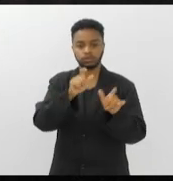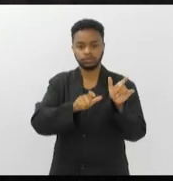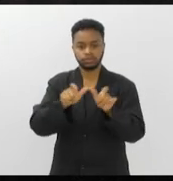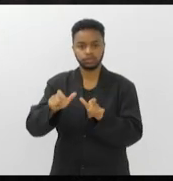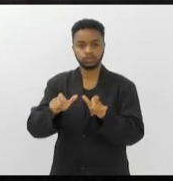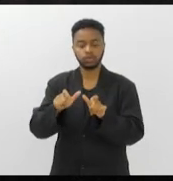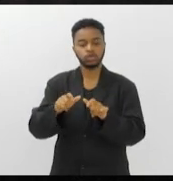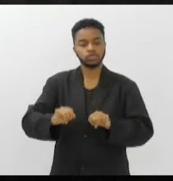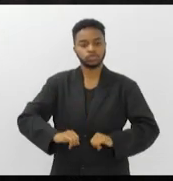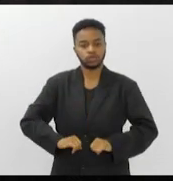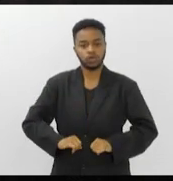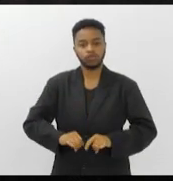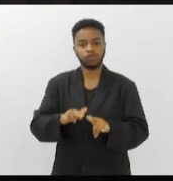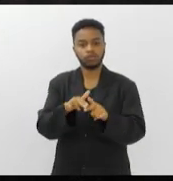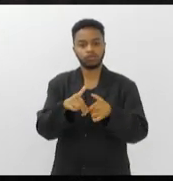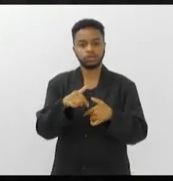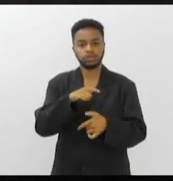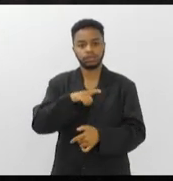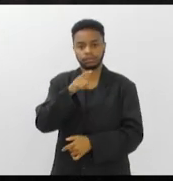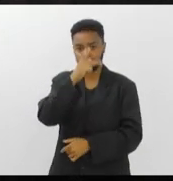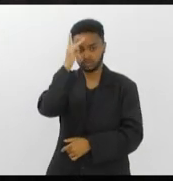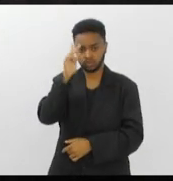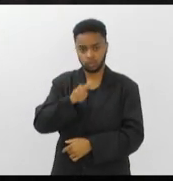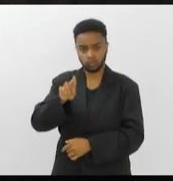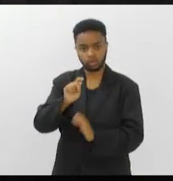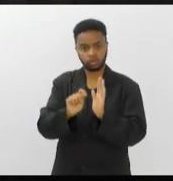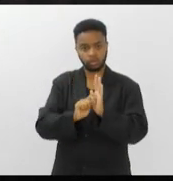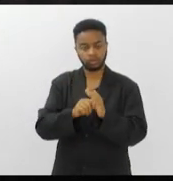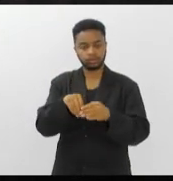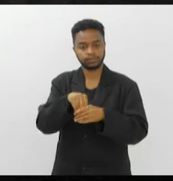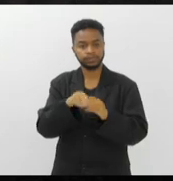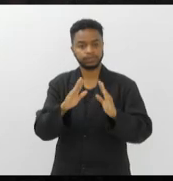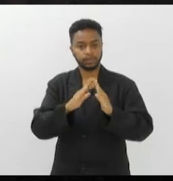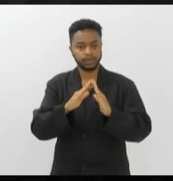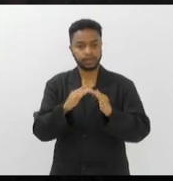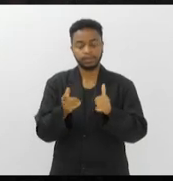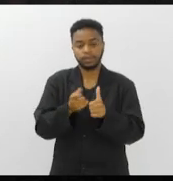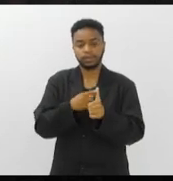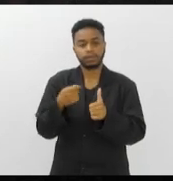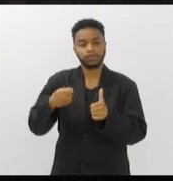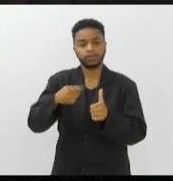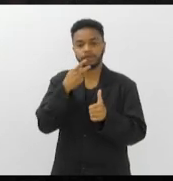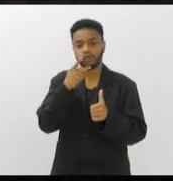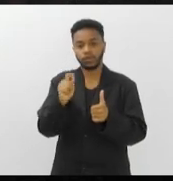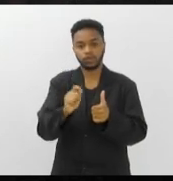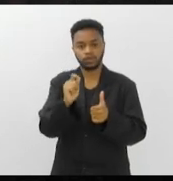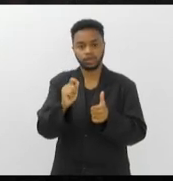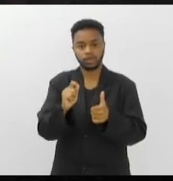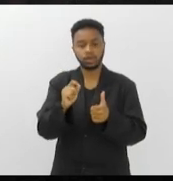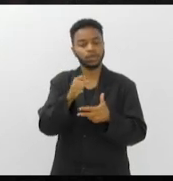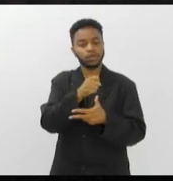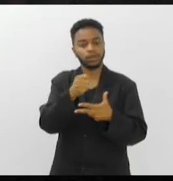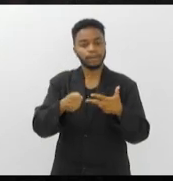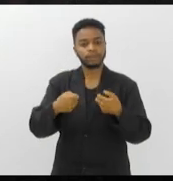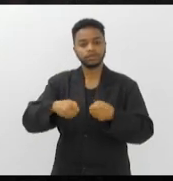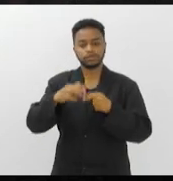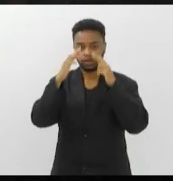com usuários de droga dentro de casa. Primeira coisa que tem que ser falada aqui, presidente, que os poderes têm que ser